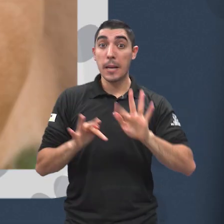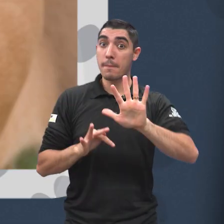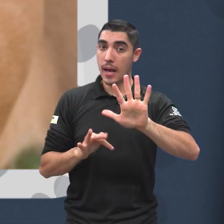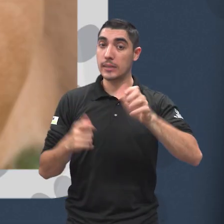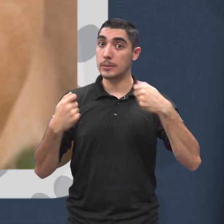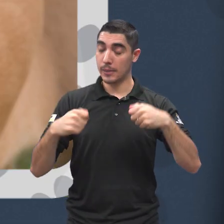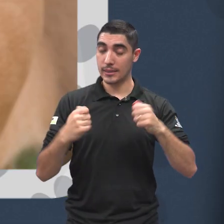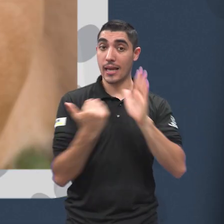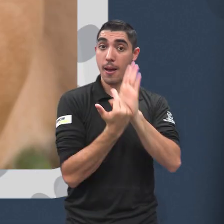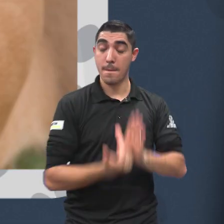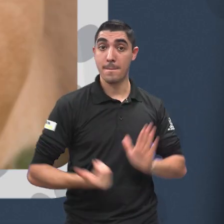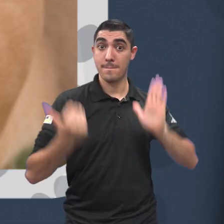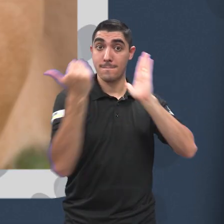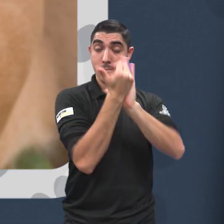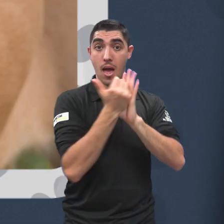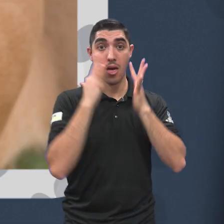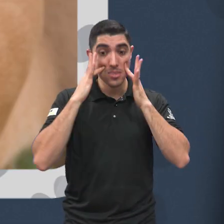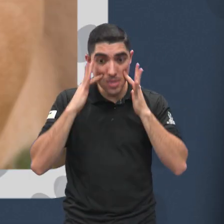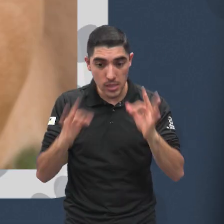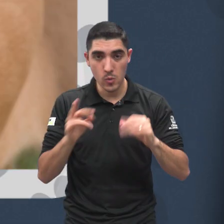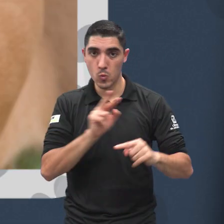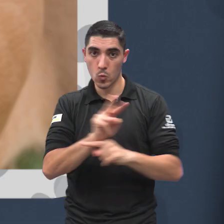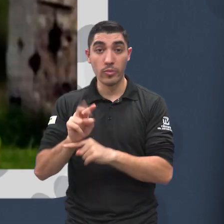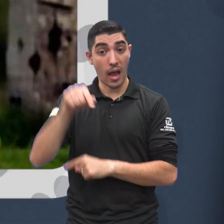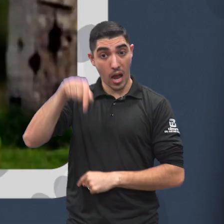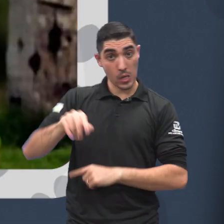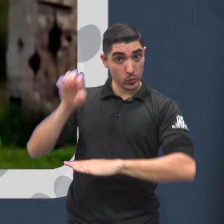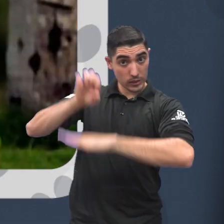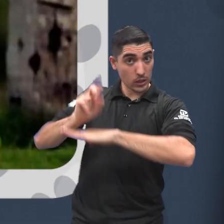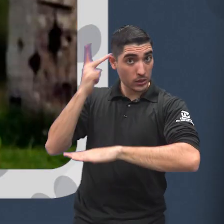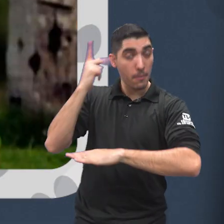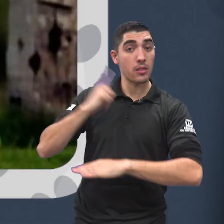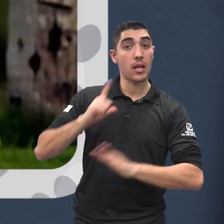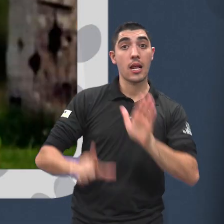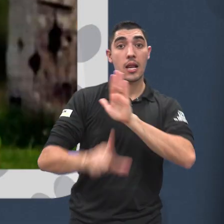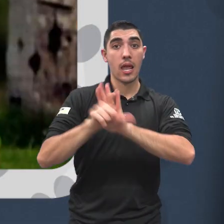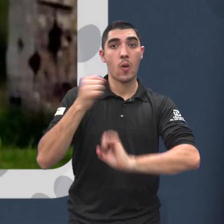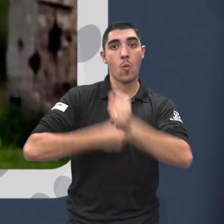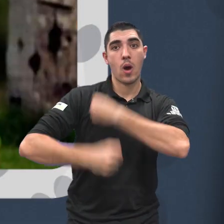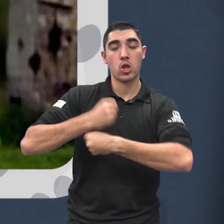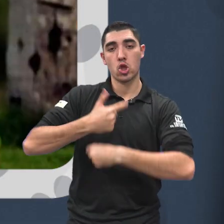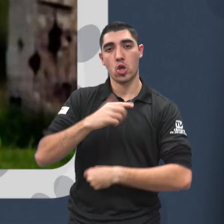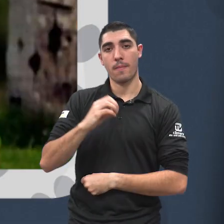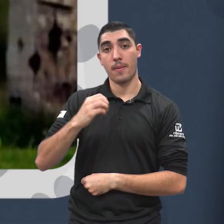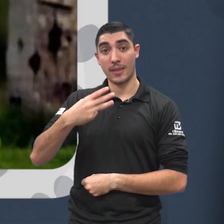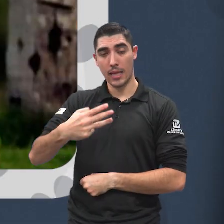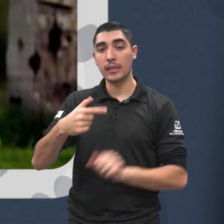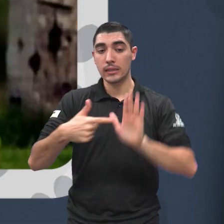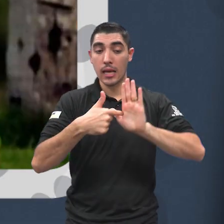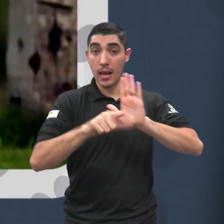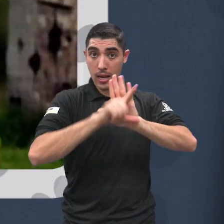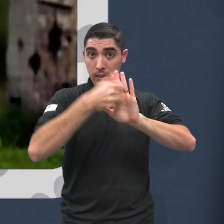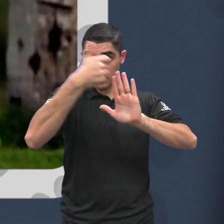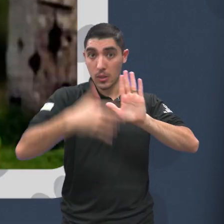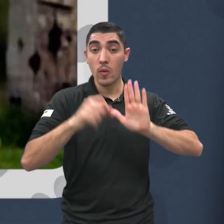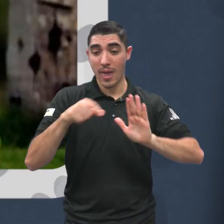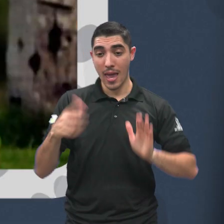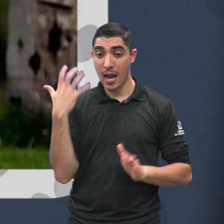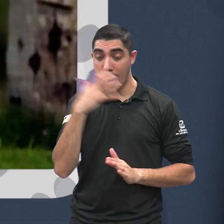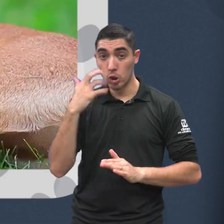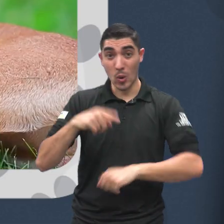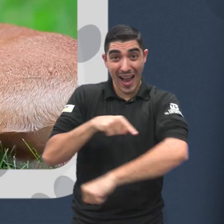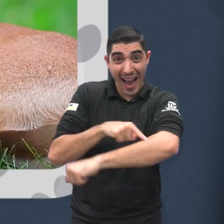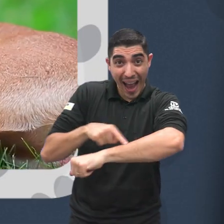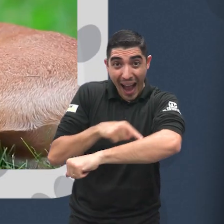mas exige cuidado redobrado. Aqui, no estado de São Paulo, existe uma lei de 2003 que diz que cães de raças